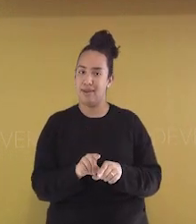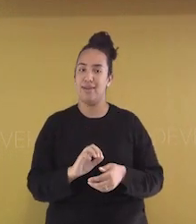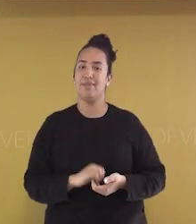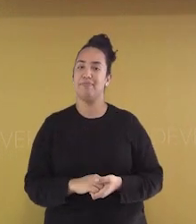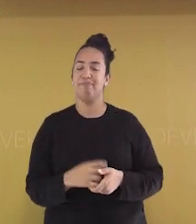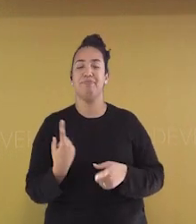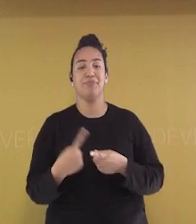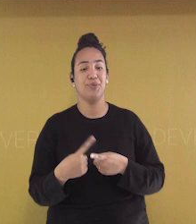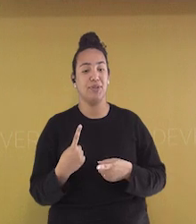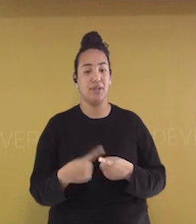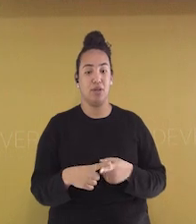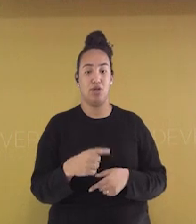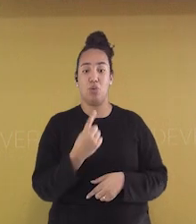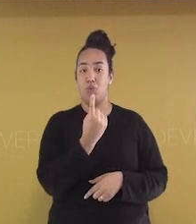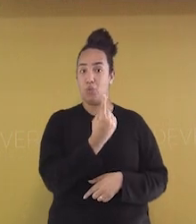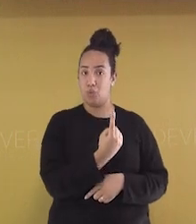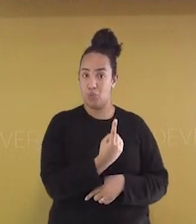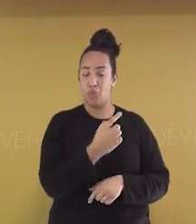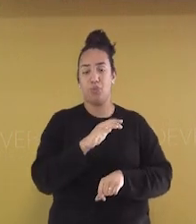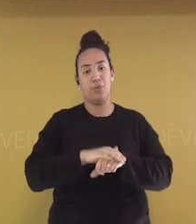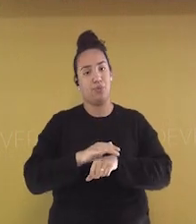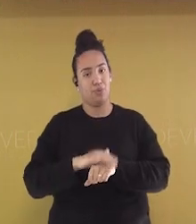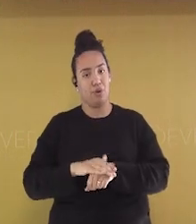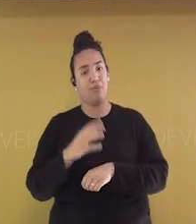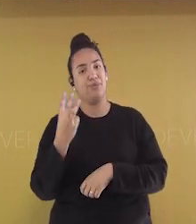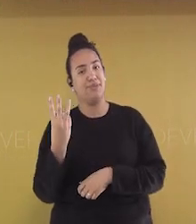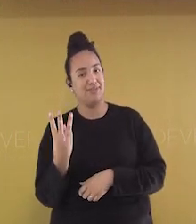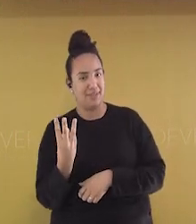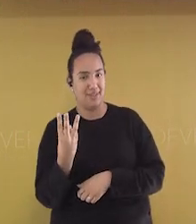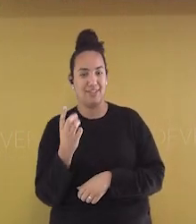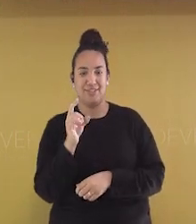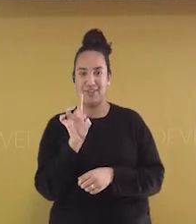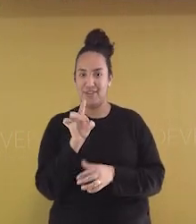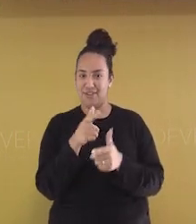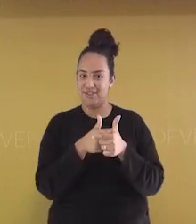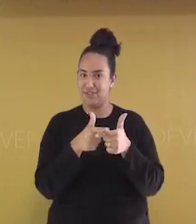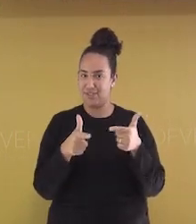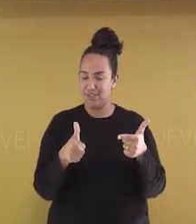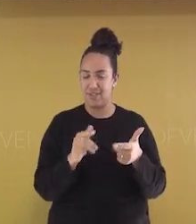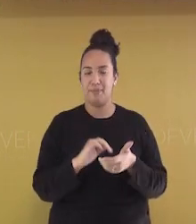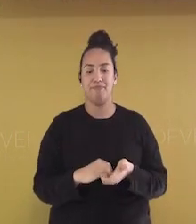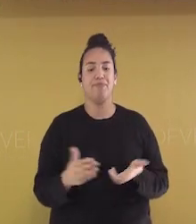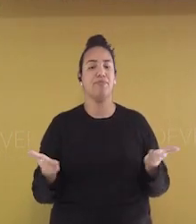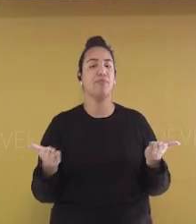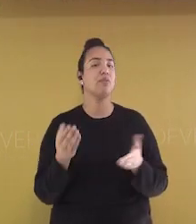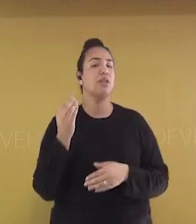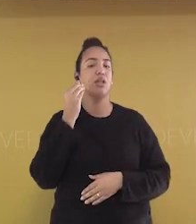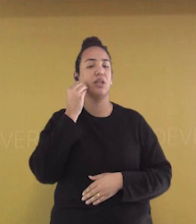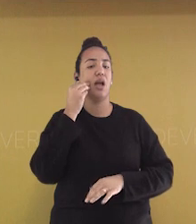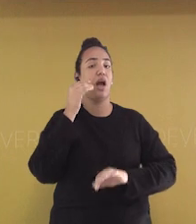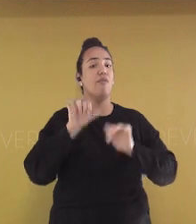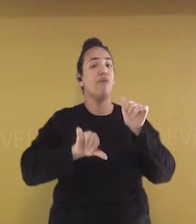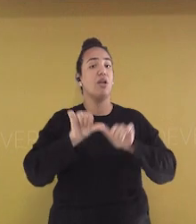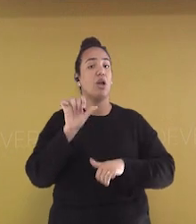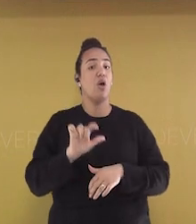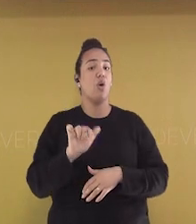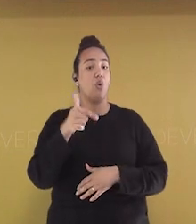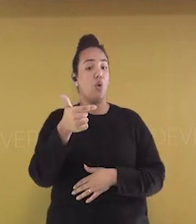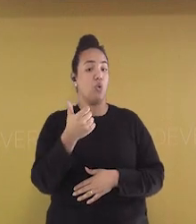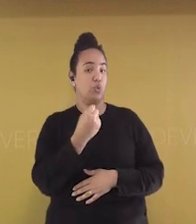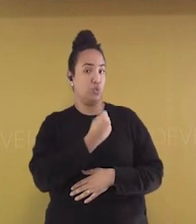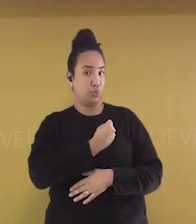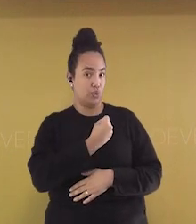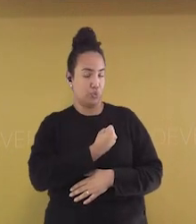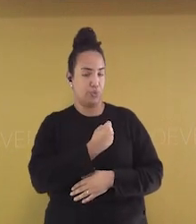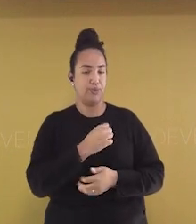só tem como divisor o 1 e o próprio 3. Vamos tentar analisar mais um número para